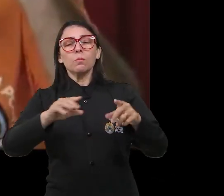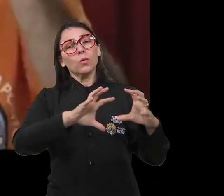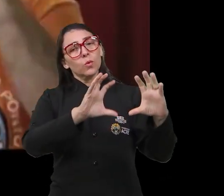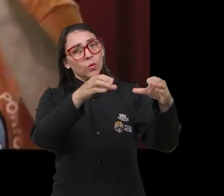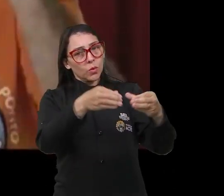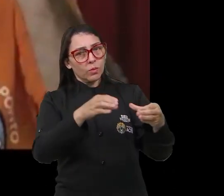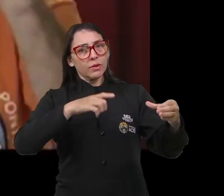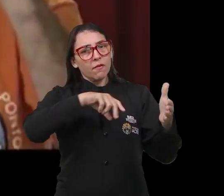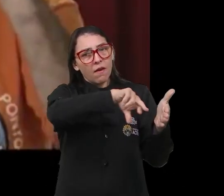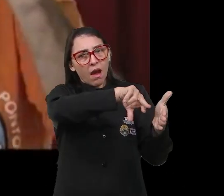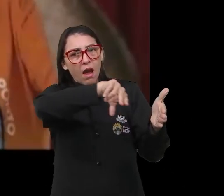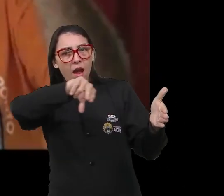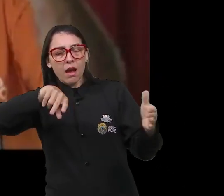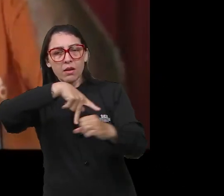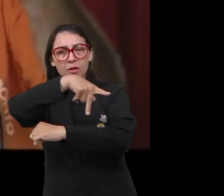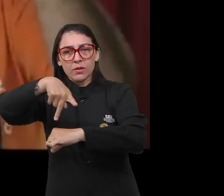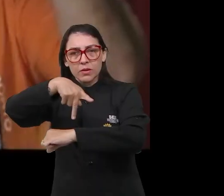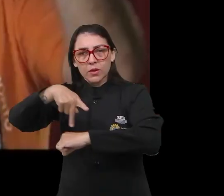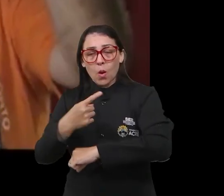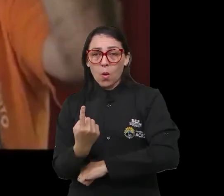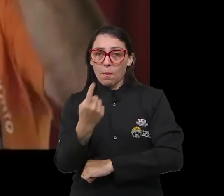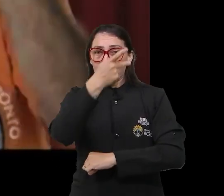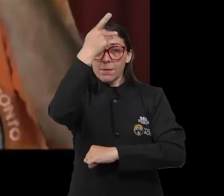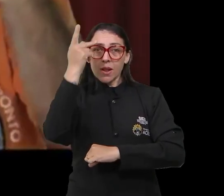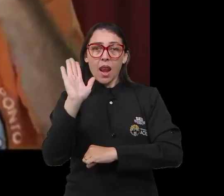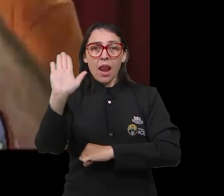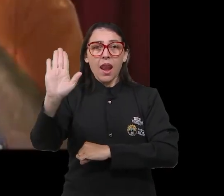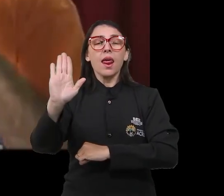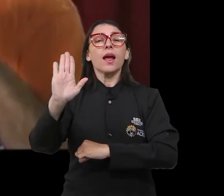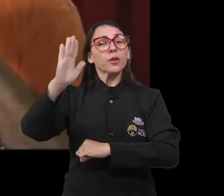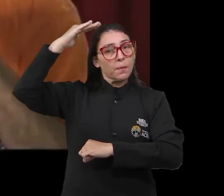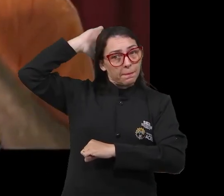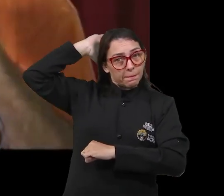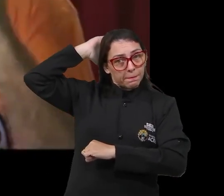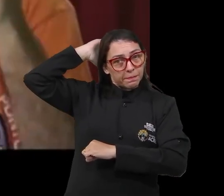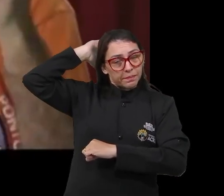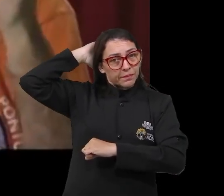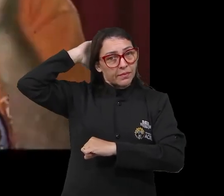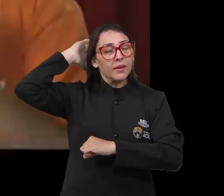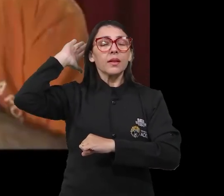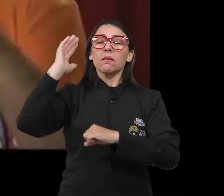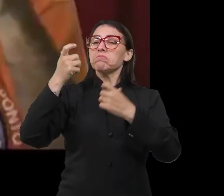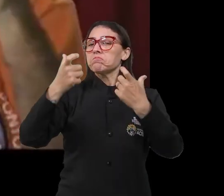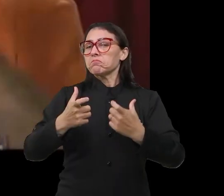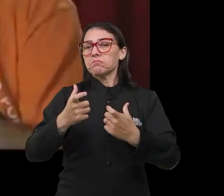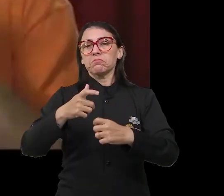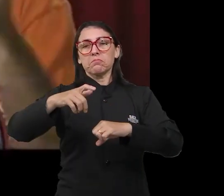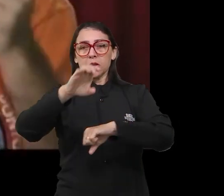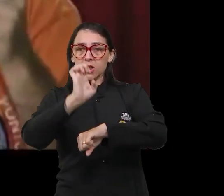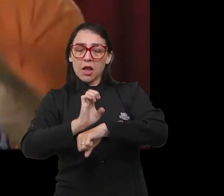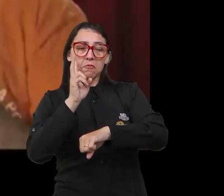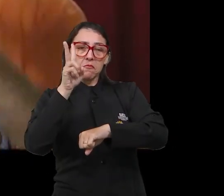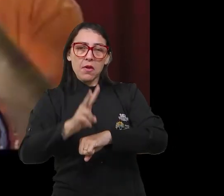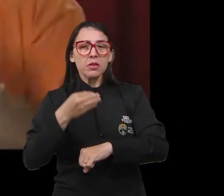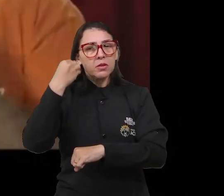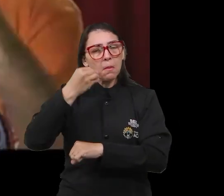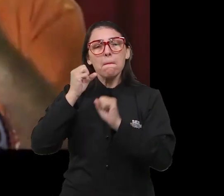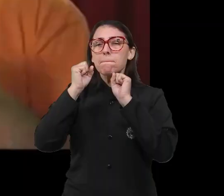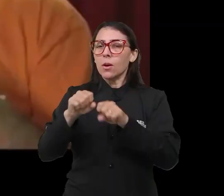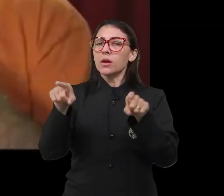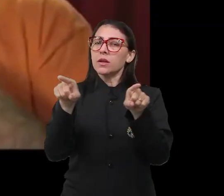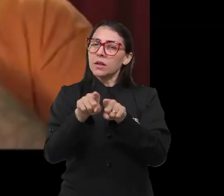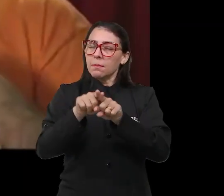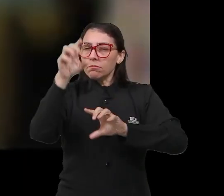grupo que tem várias pessoas do país, e uma pessoa lá de Belém, de Teresina, de onde for, vê aquela experiência e pode